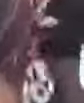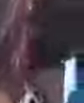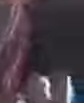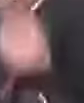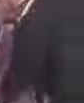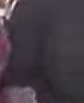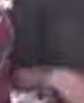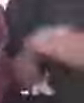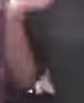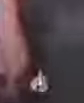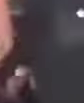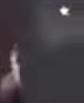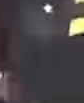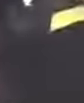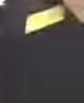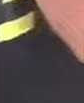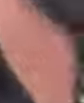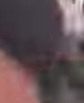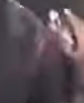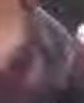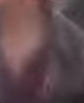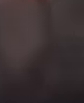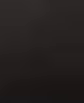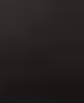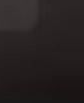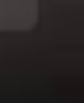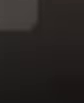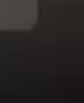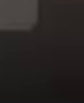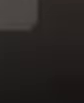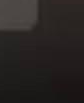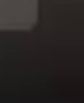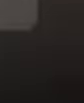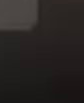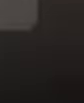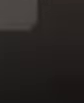Uai, seu app de vídeos curtos.